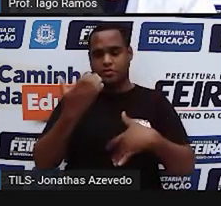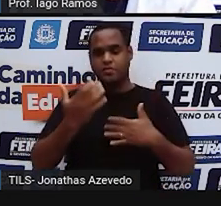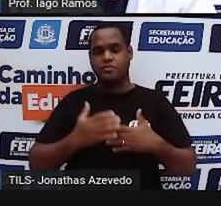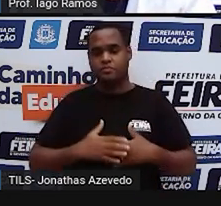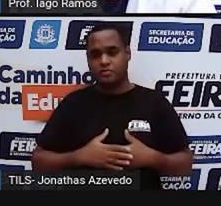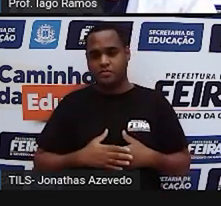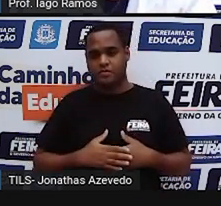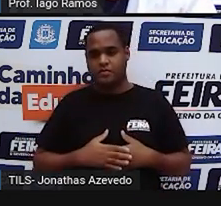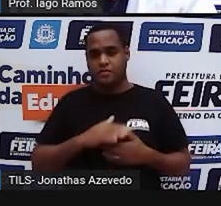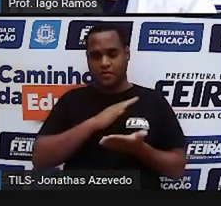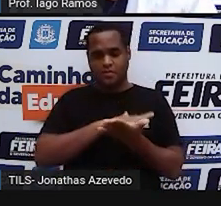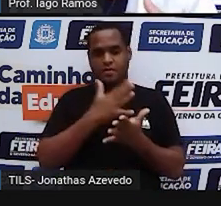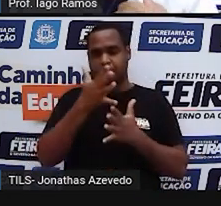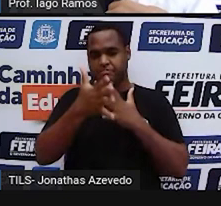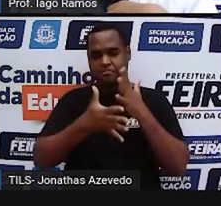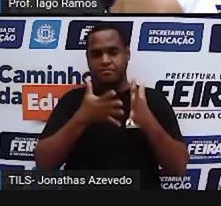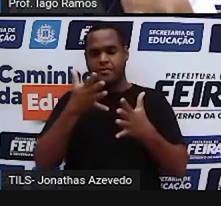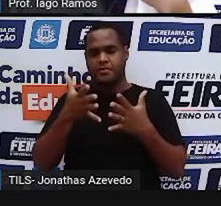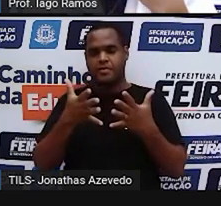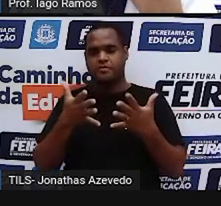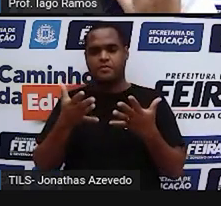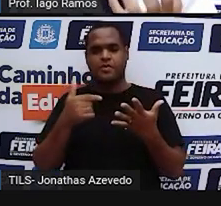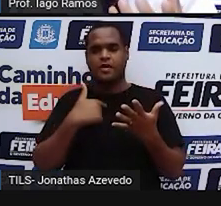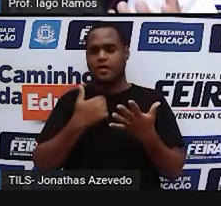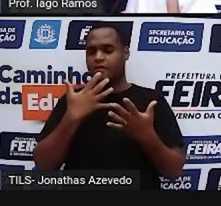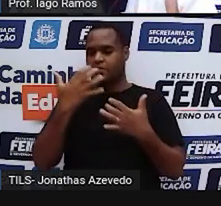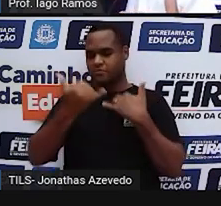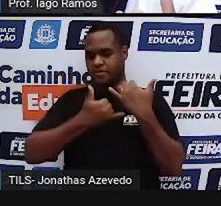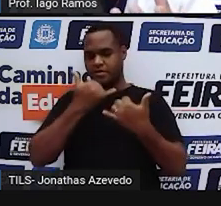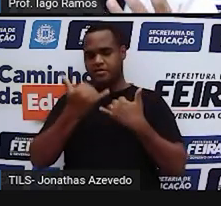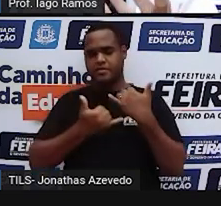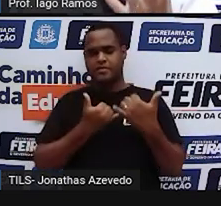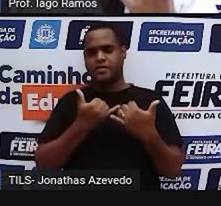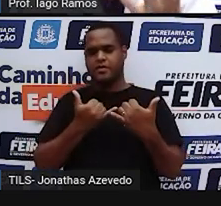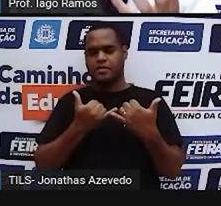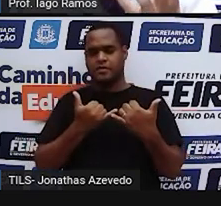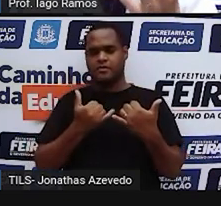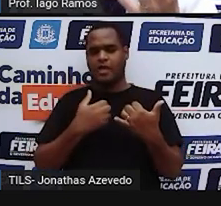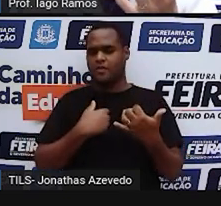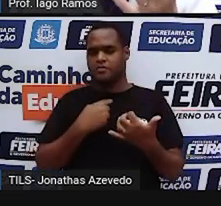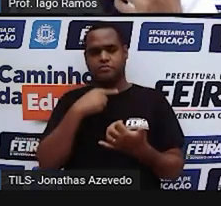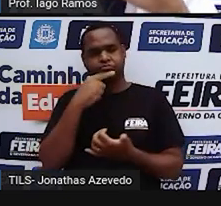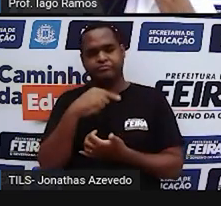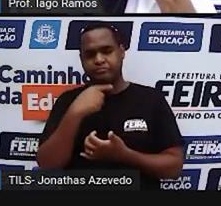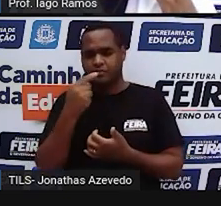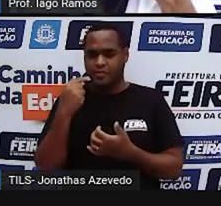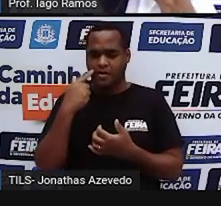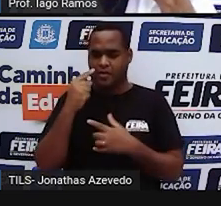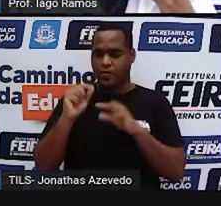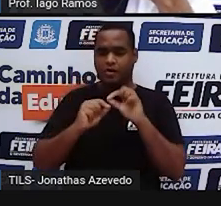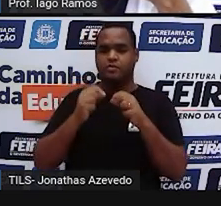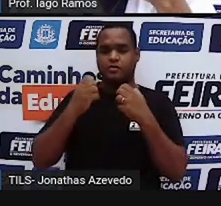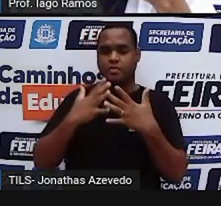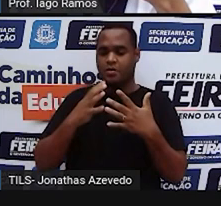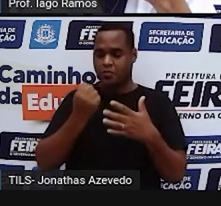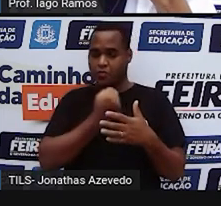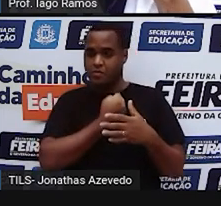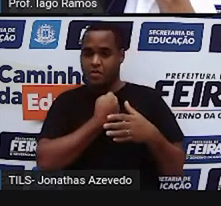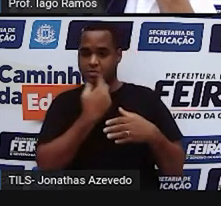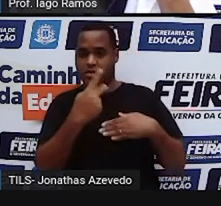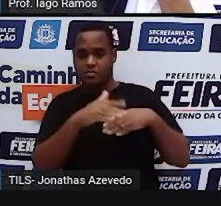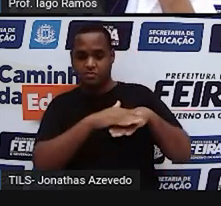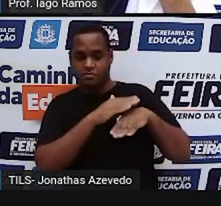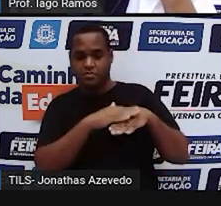certo intérprete de libras se eu vou fazer a brincadeira com ele eu não posso saber o número que ele calça